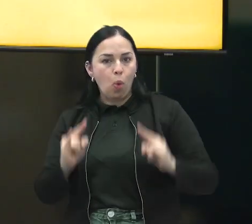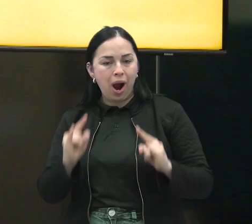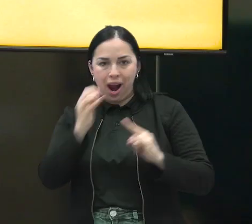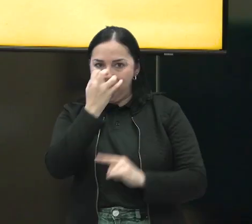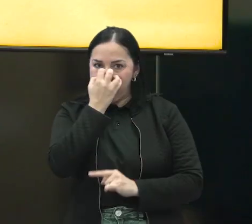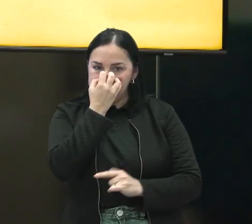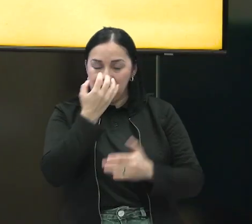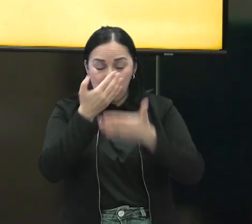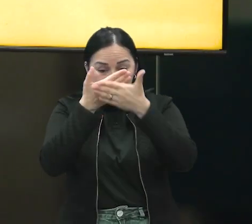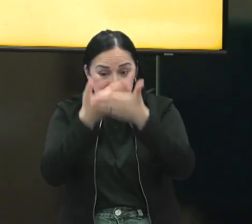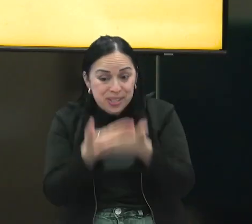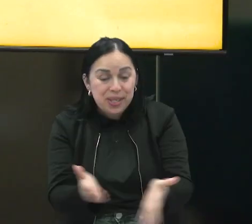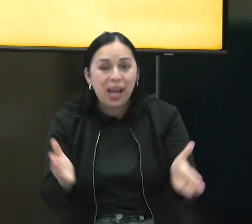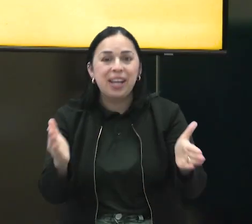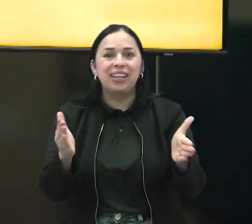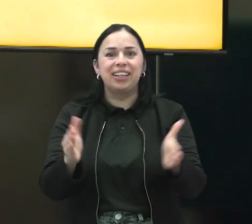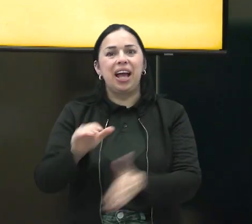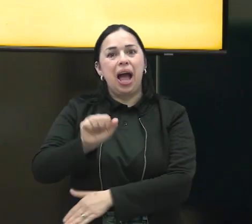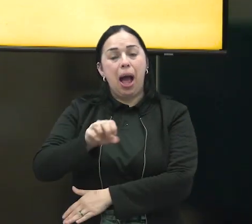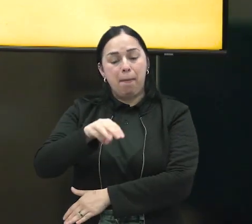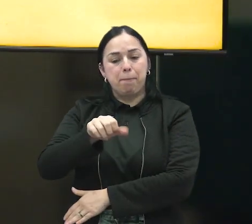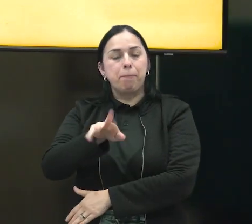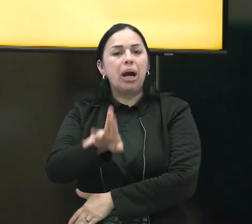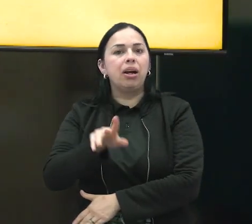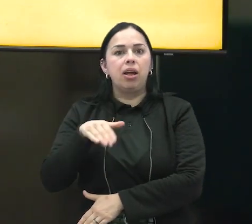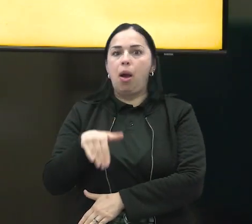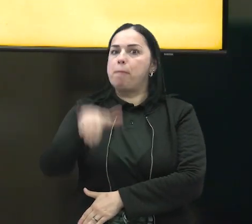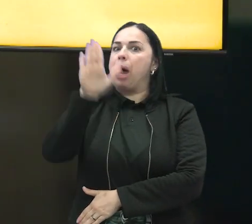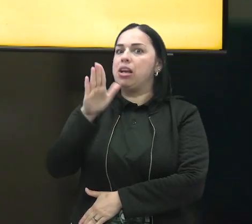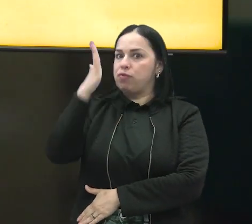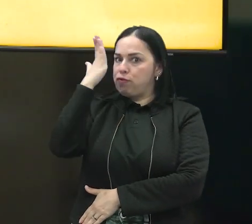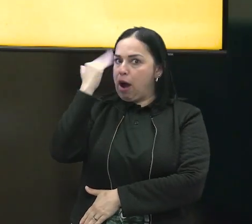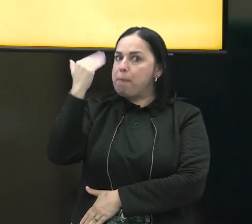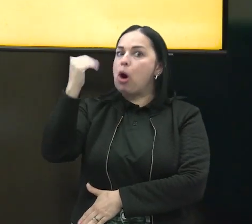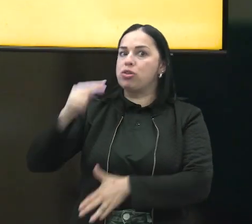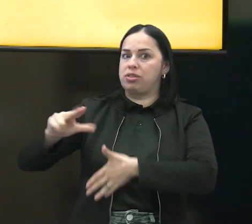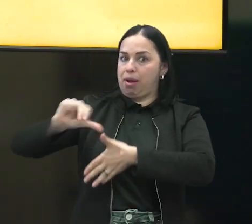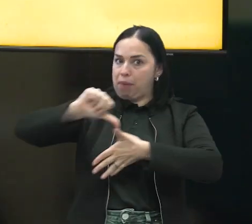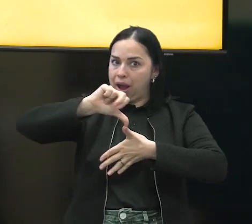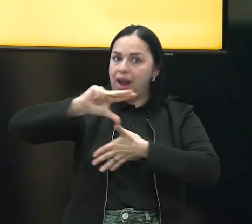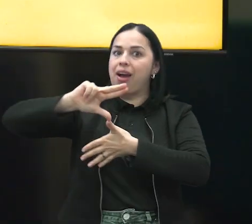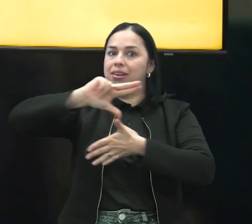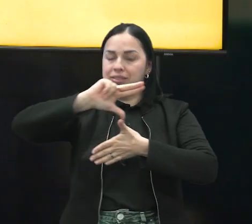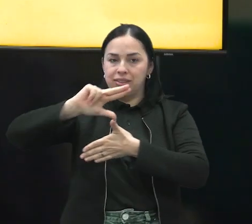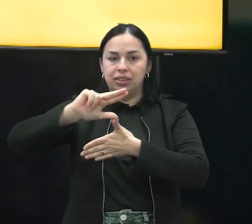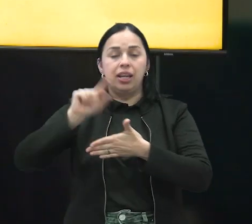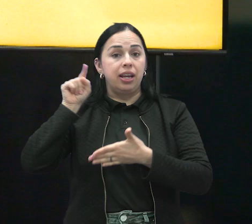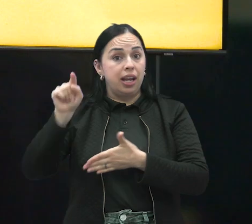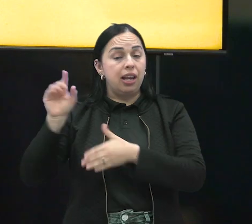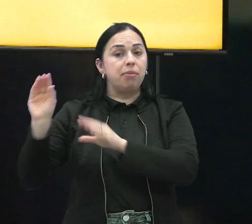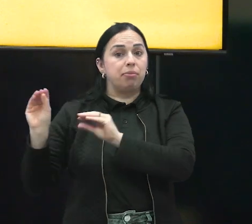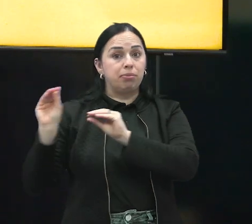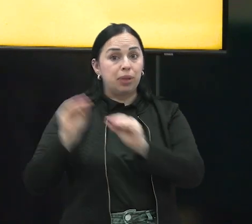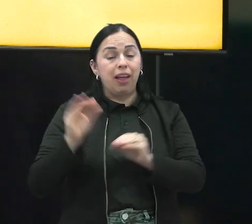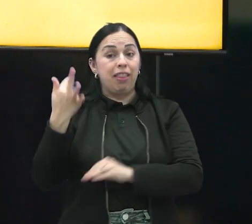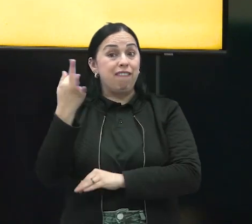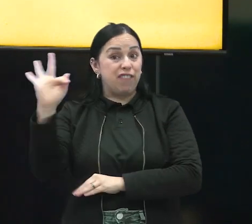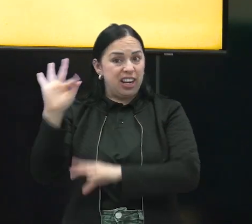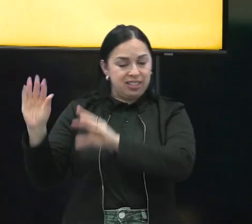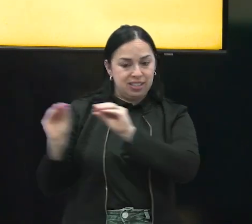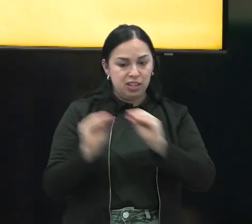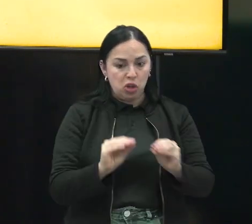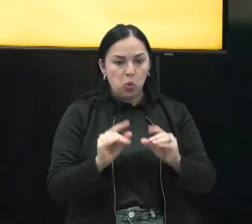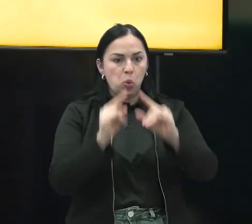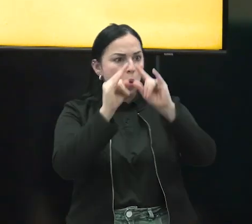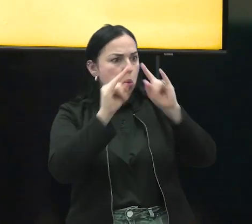espetáculo. Hoje é a grande estreia do Cirque Amar, considerado o maior circo da América Latina. Diretamente da França, o circo chega com uma